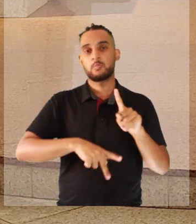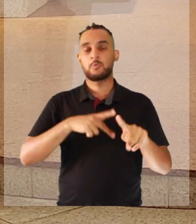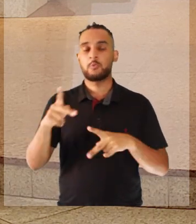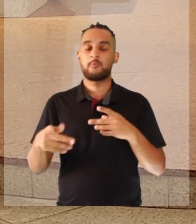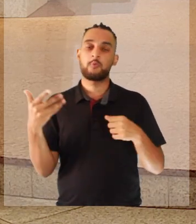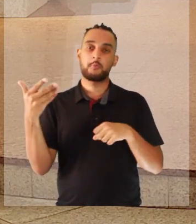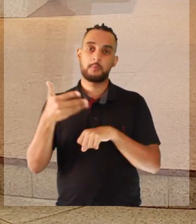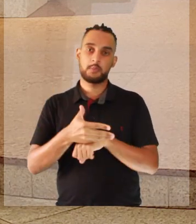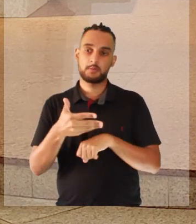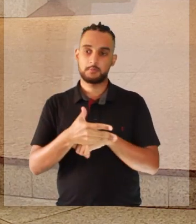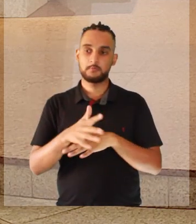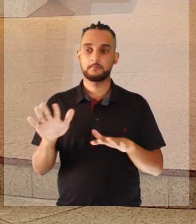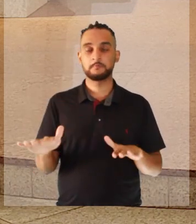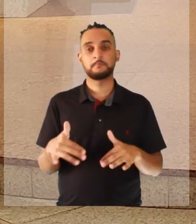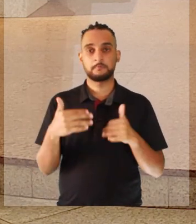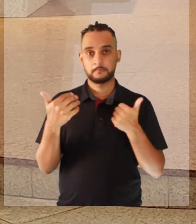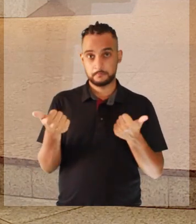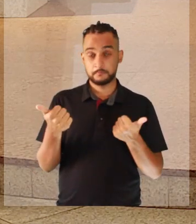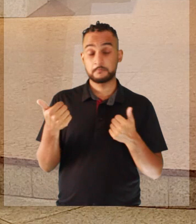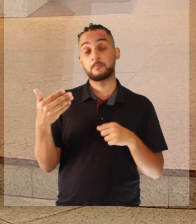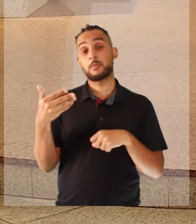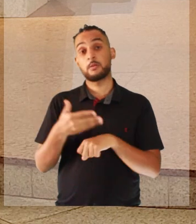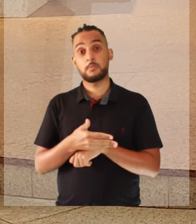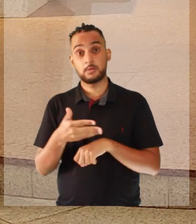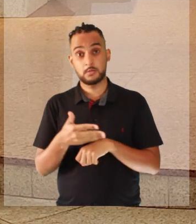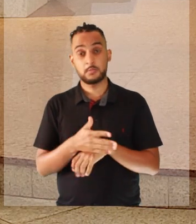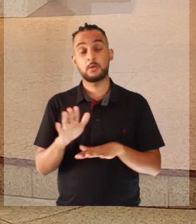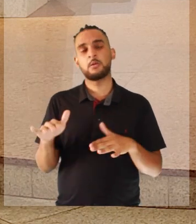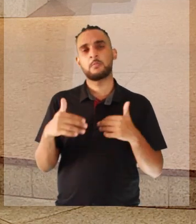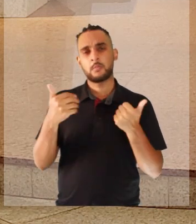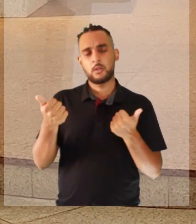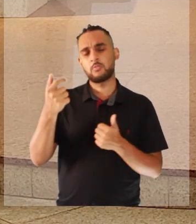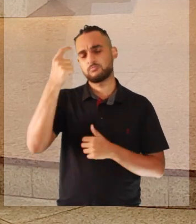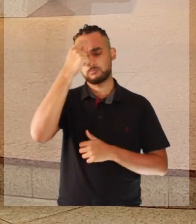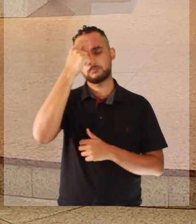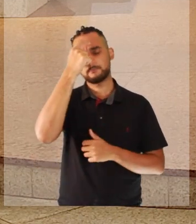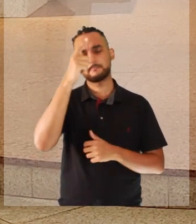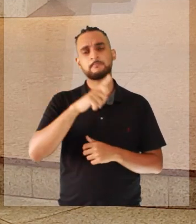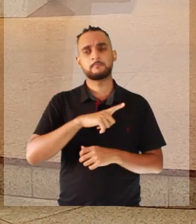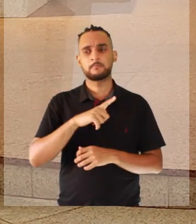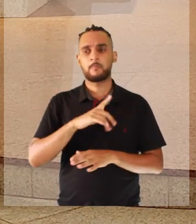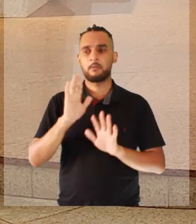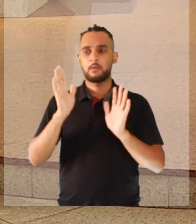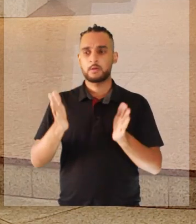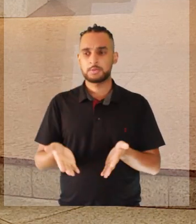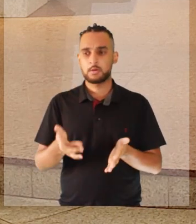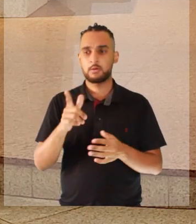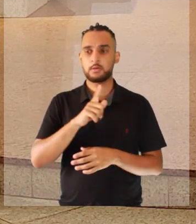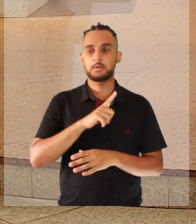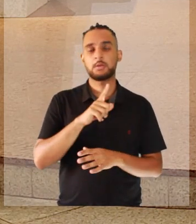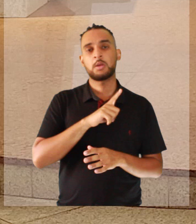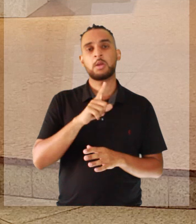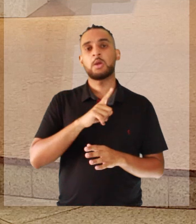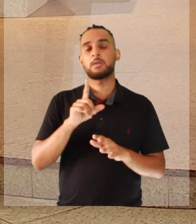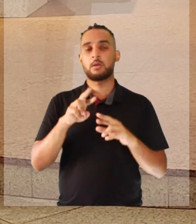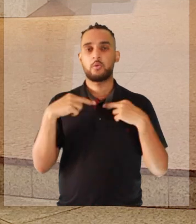facilitar para o povo participar melhor. Essa participação ativa, consciente, já